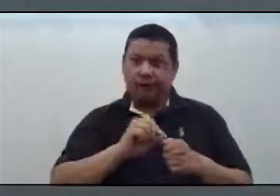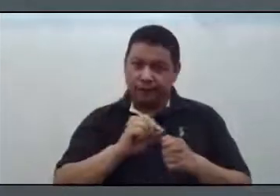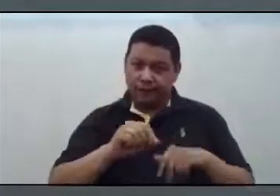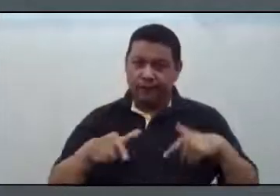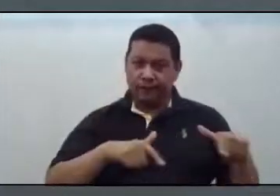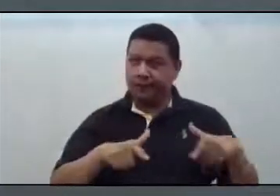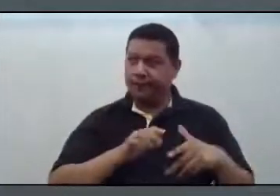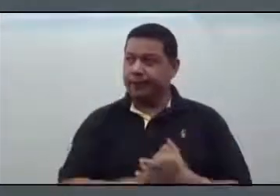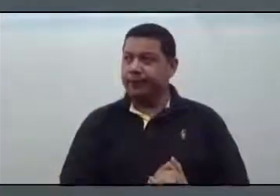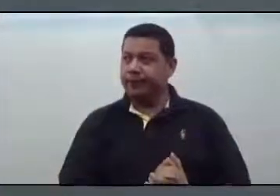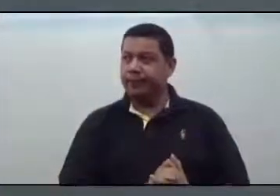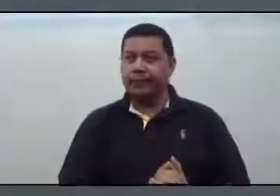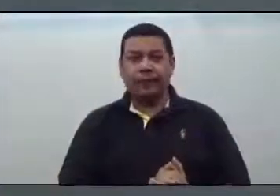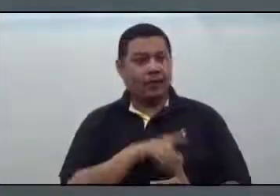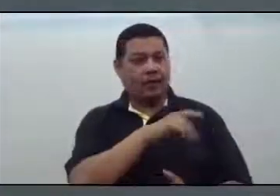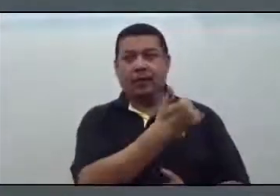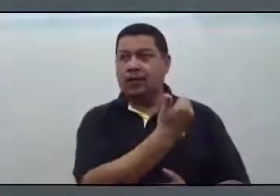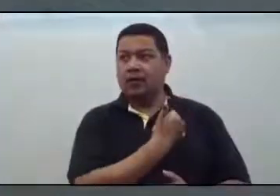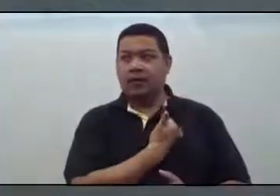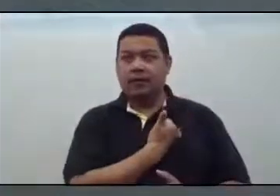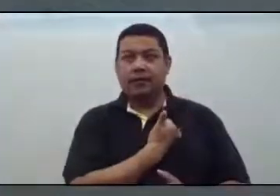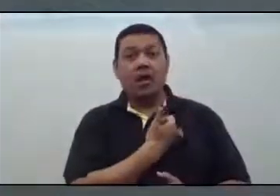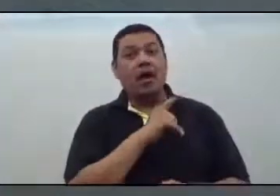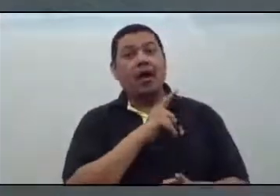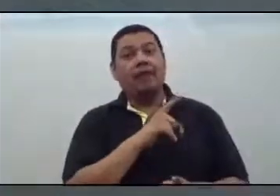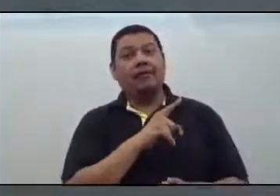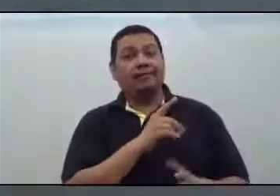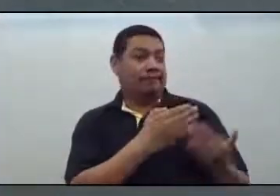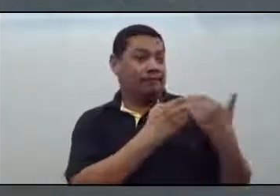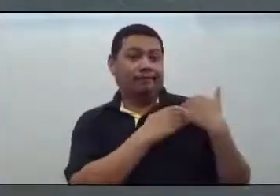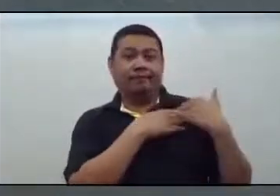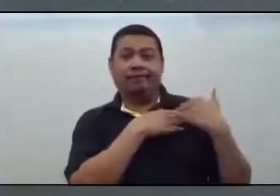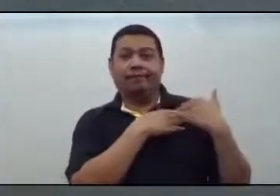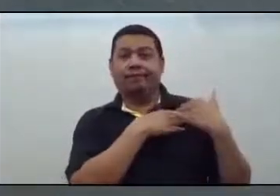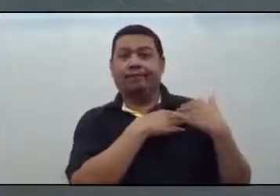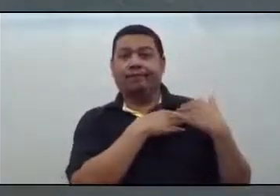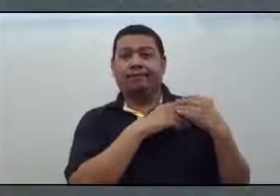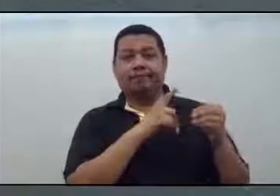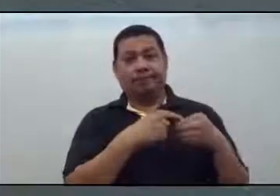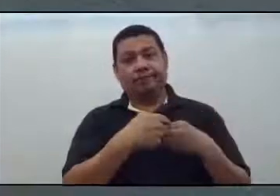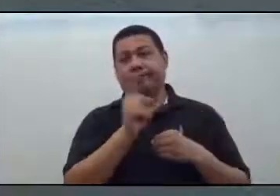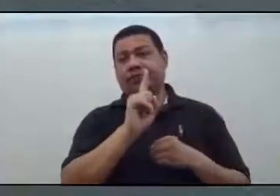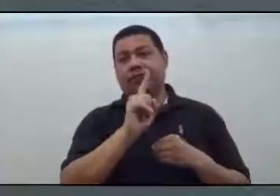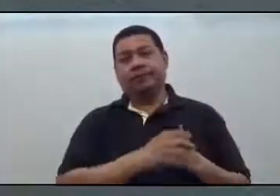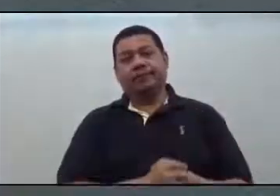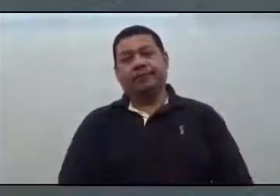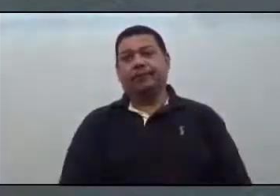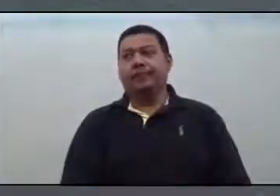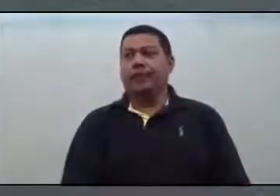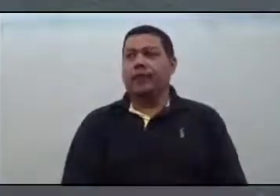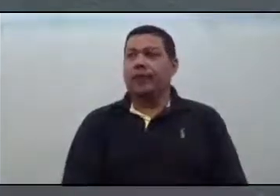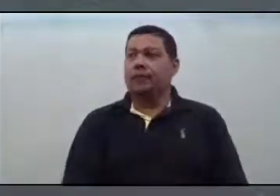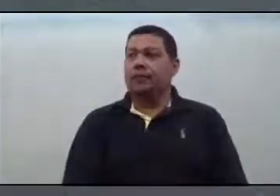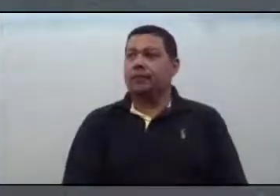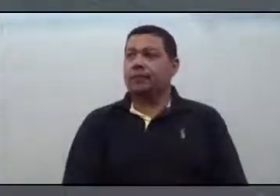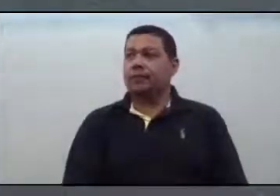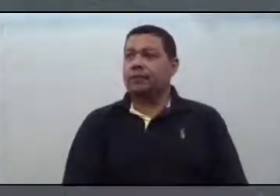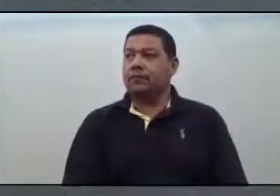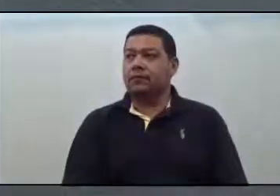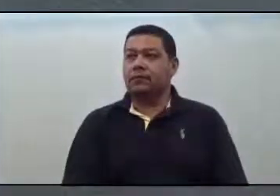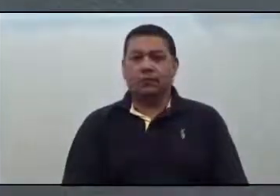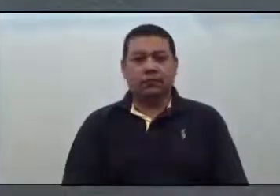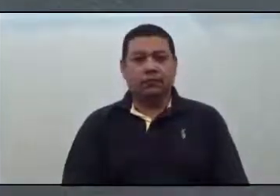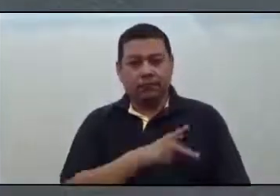aí teve me informando que não é competência do município atender essa demanda. Tá? Caro presidente, se